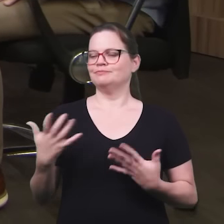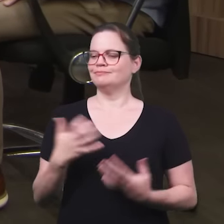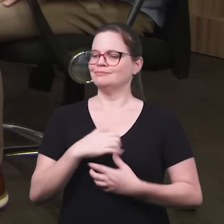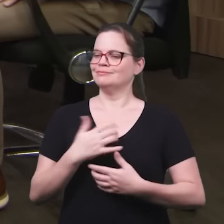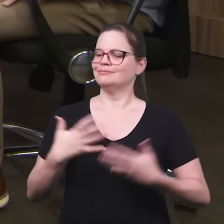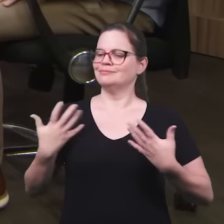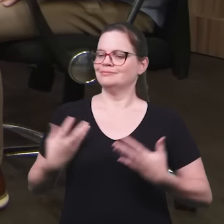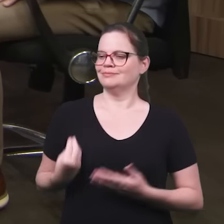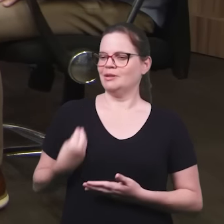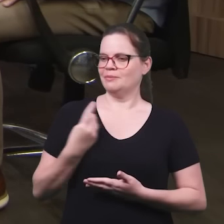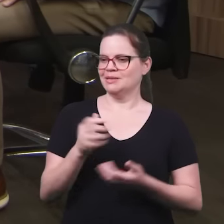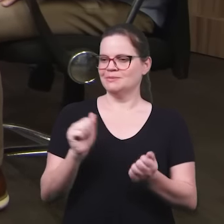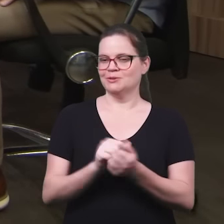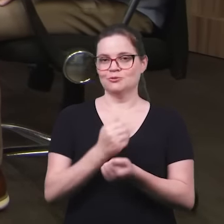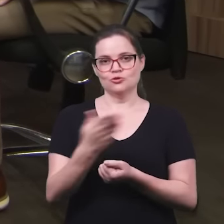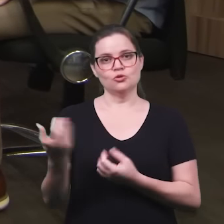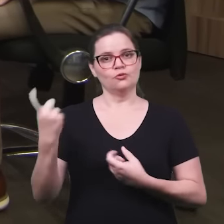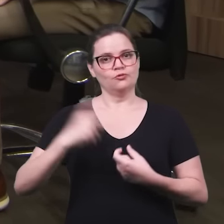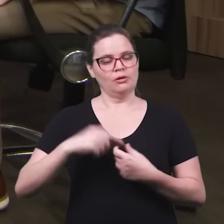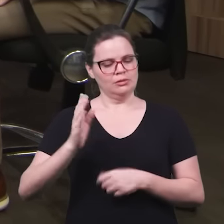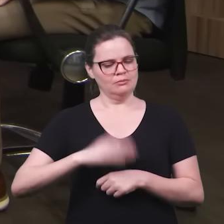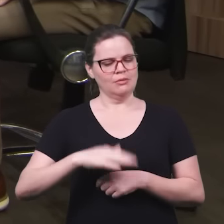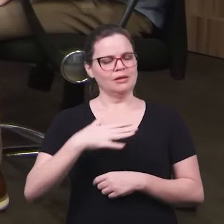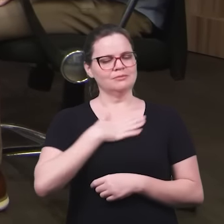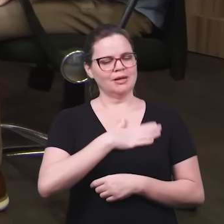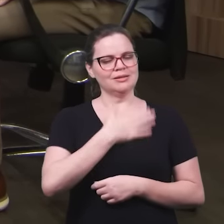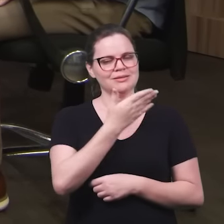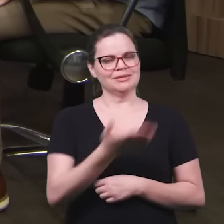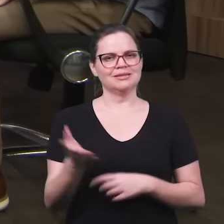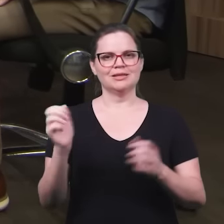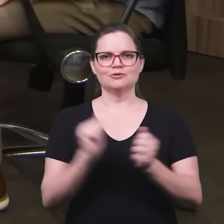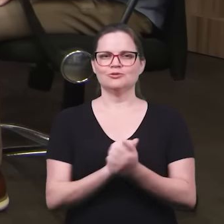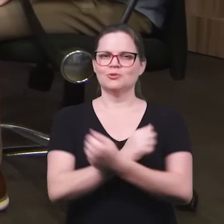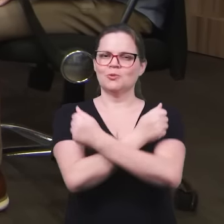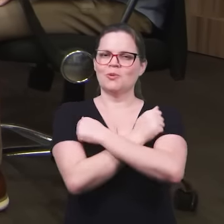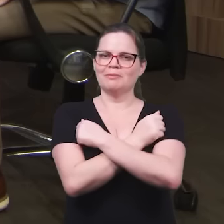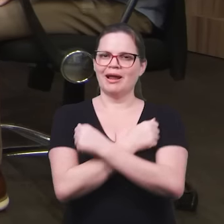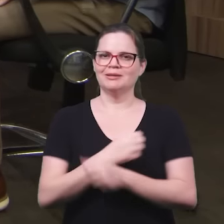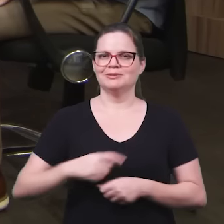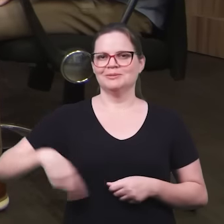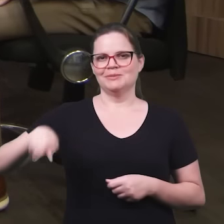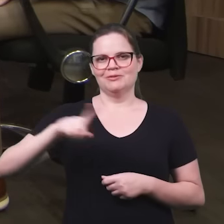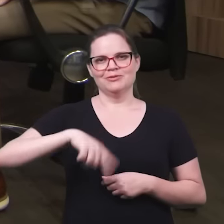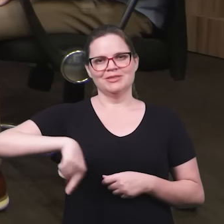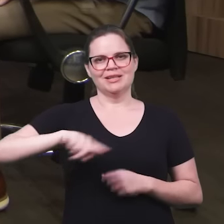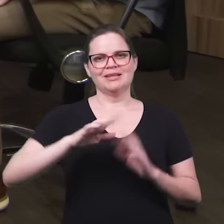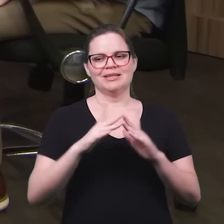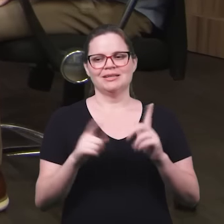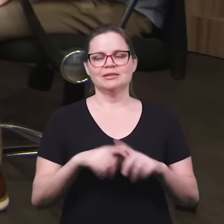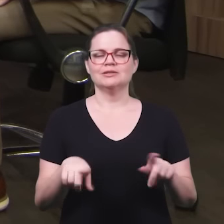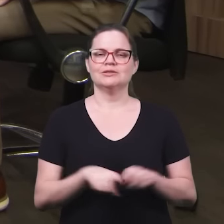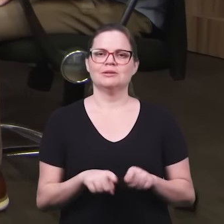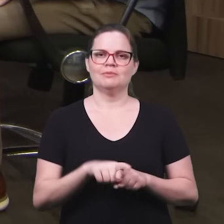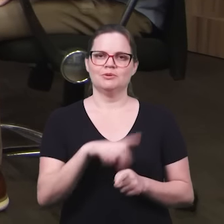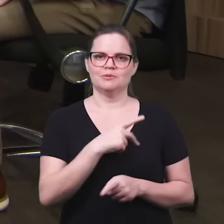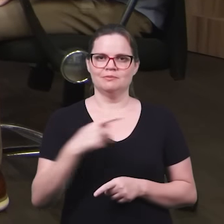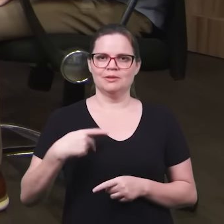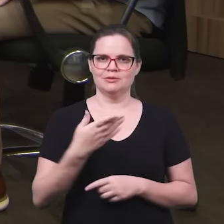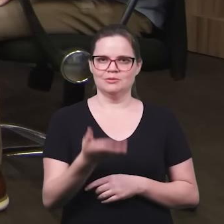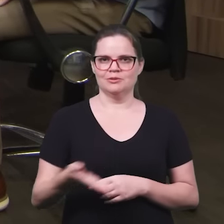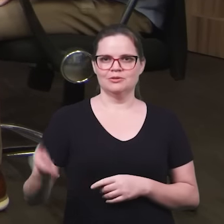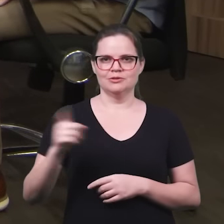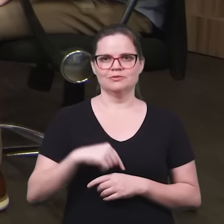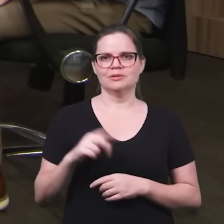jovens, uma alegria recebê-los. A casa de vocês, voltem sempre, será um grande prazer. Um abraço para os irmãos das igrejas de vocês, os